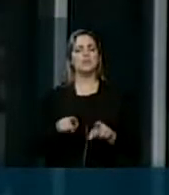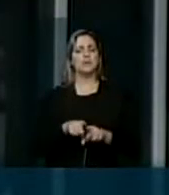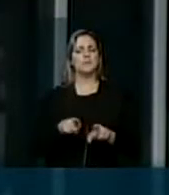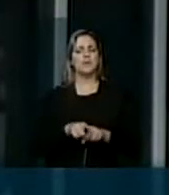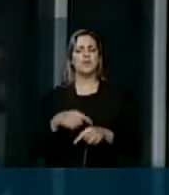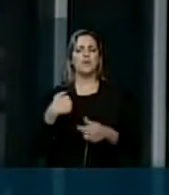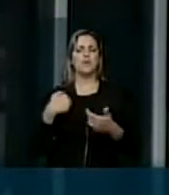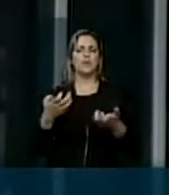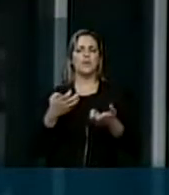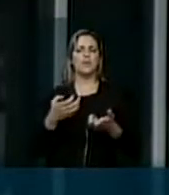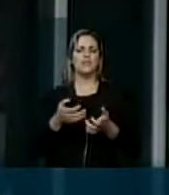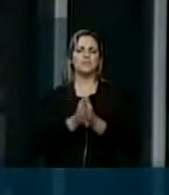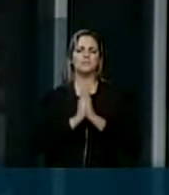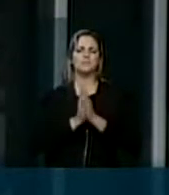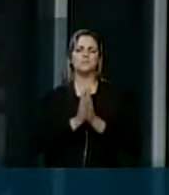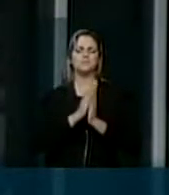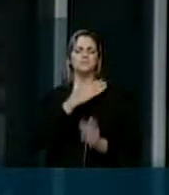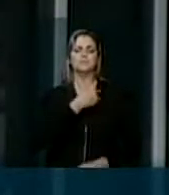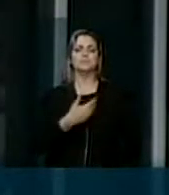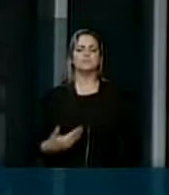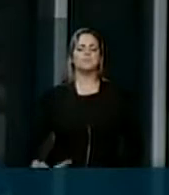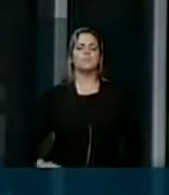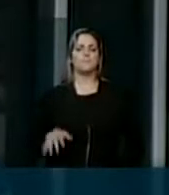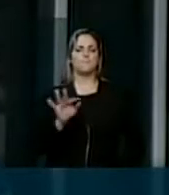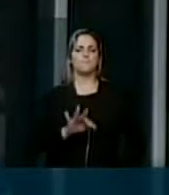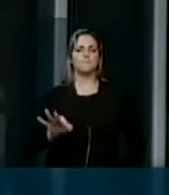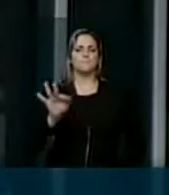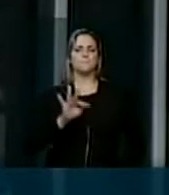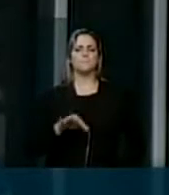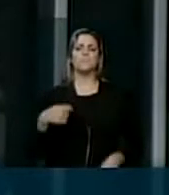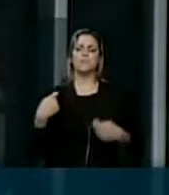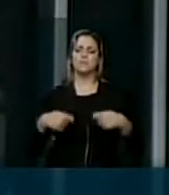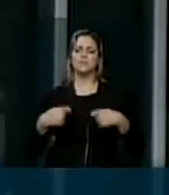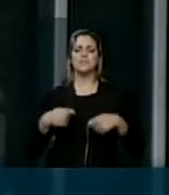votar aqui na casa. Eu quero também,